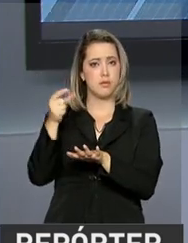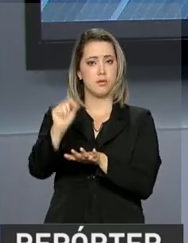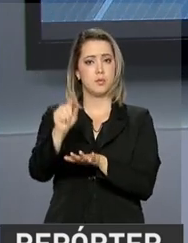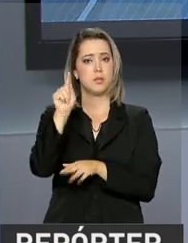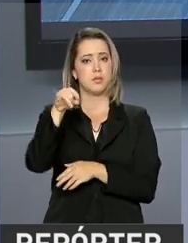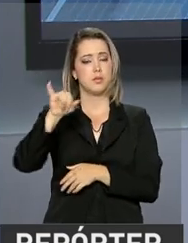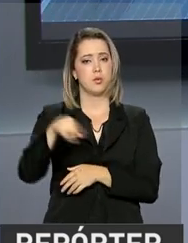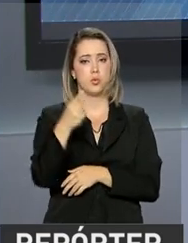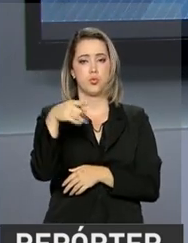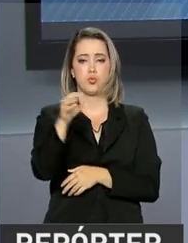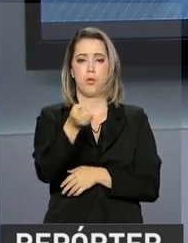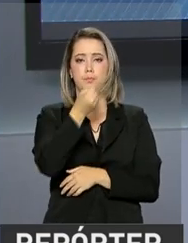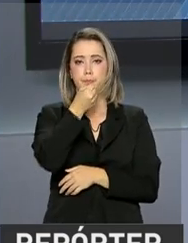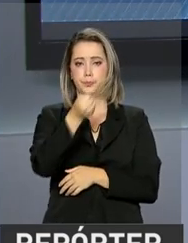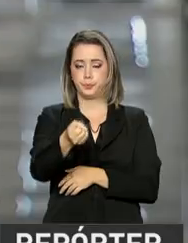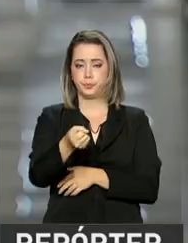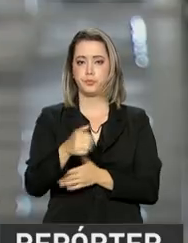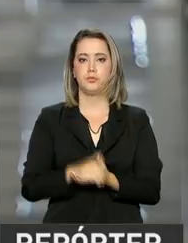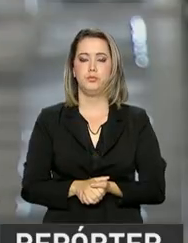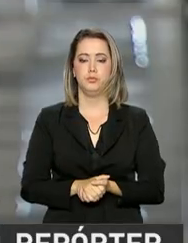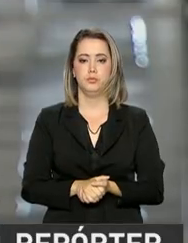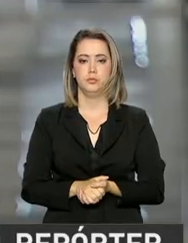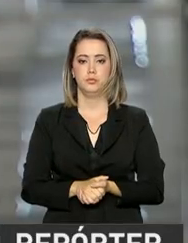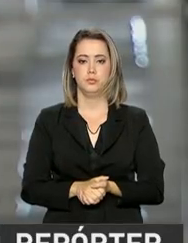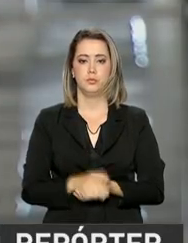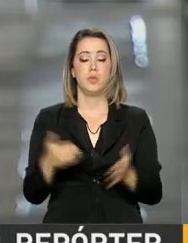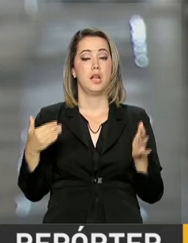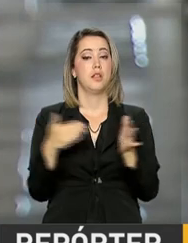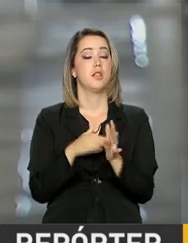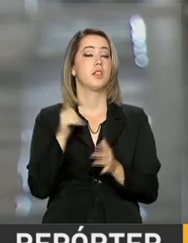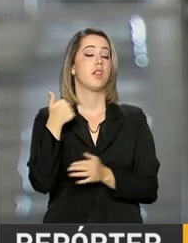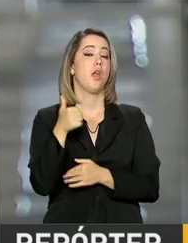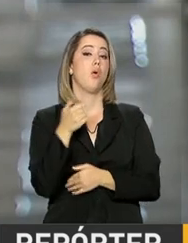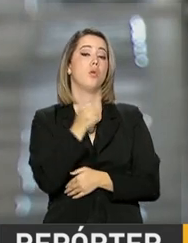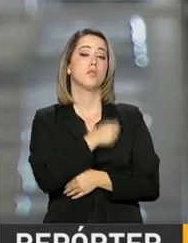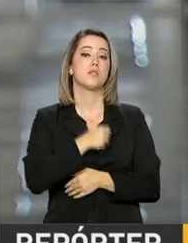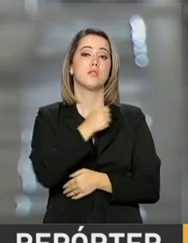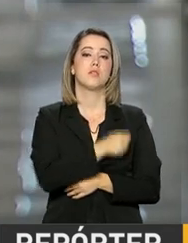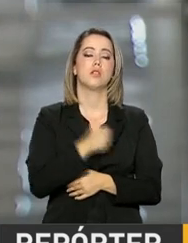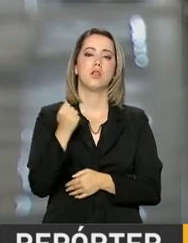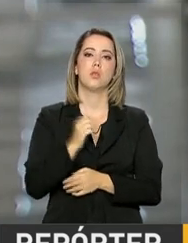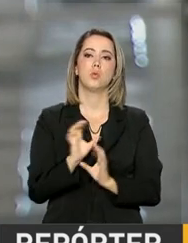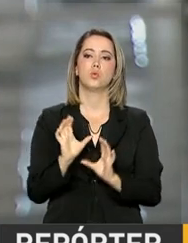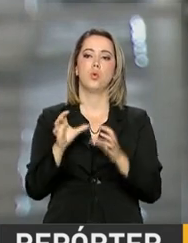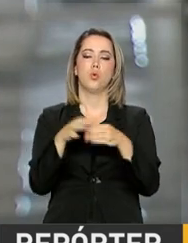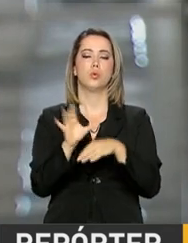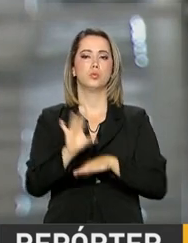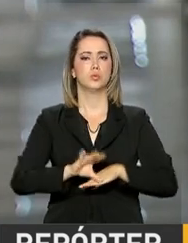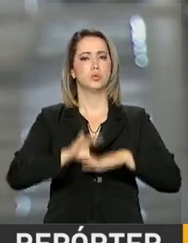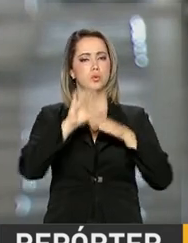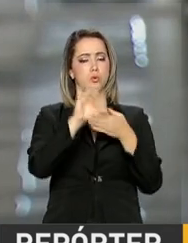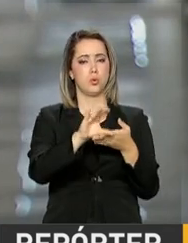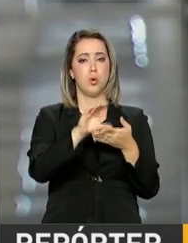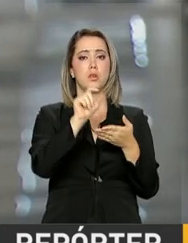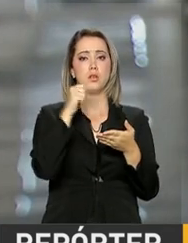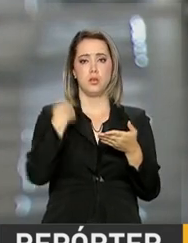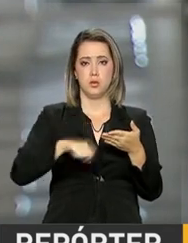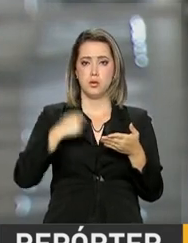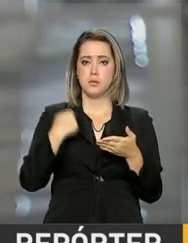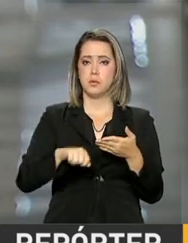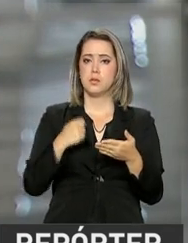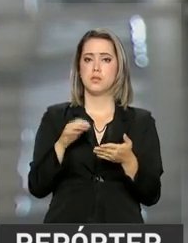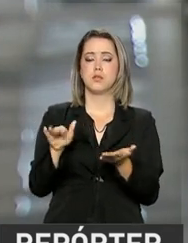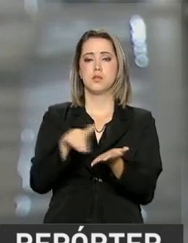Pedro Neto até o dia 11 de Agosto os coordenadores de cursos devem inscrever todos os